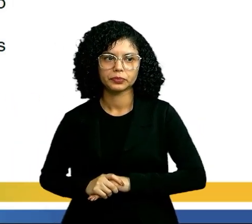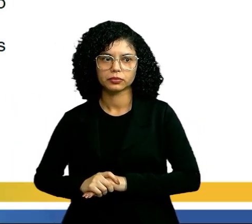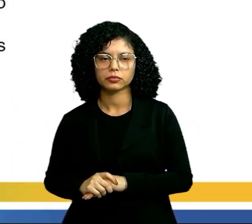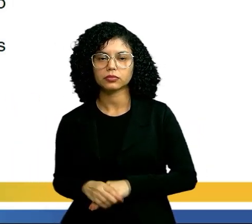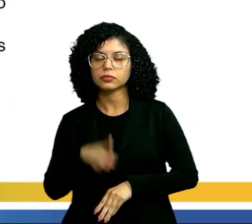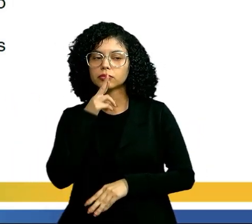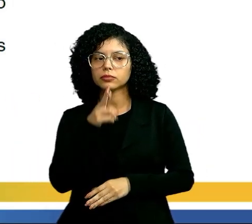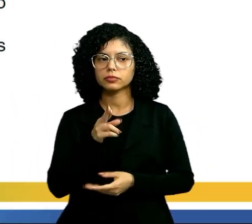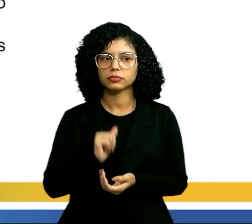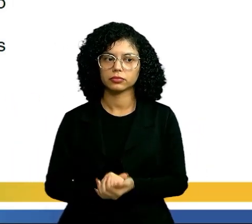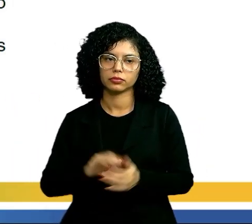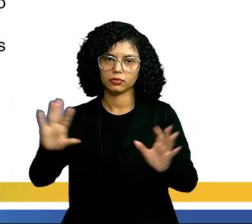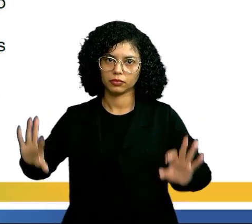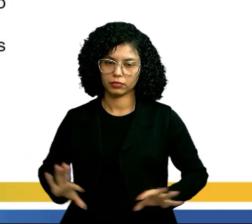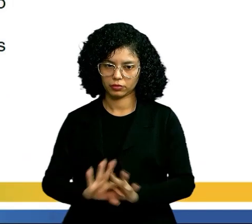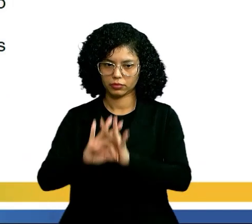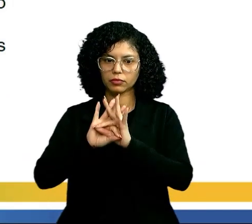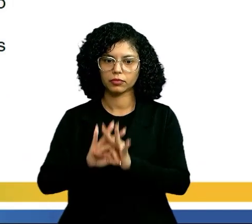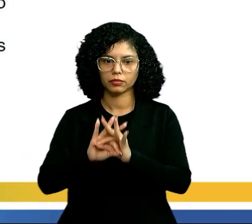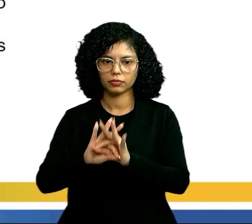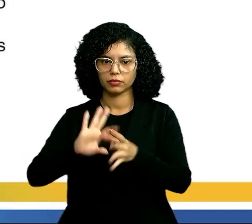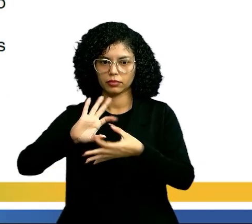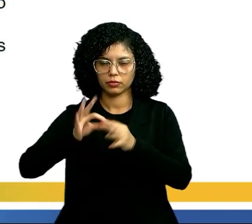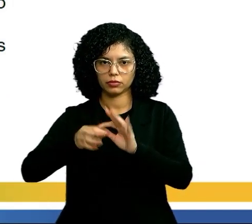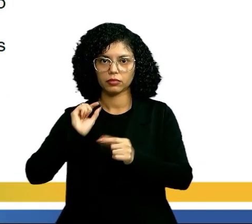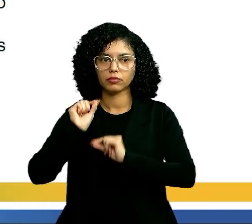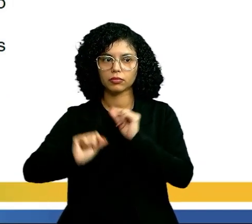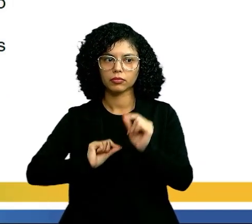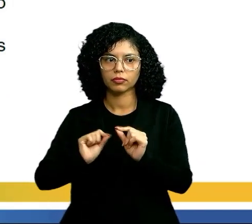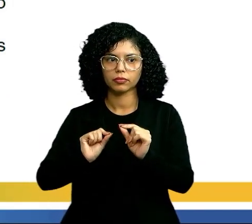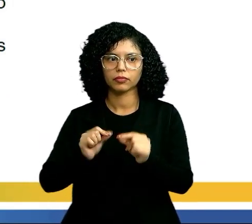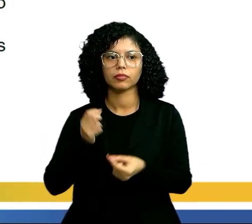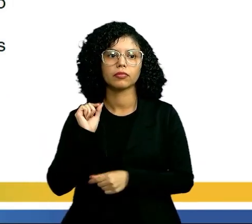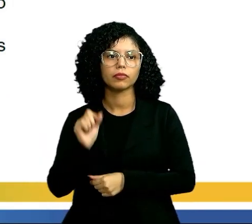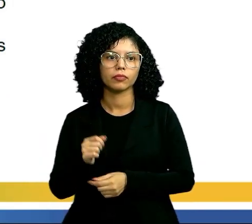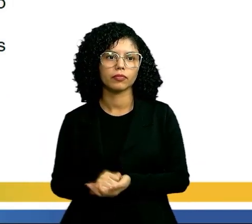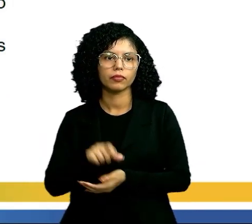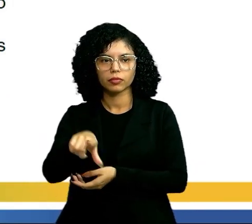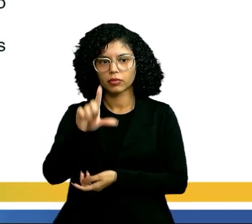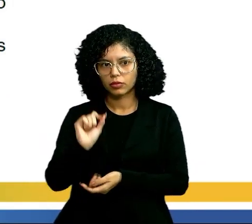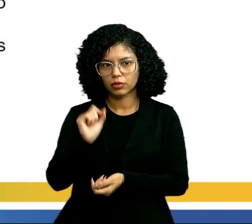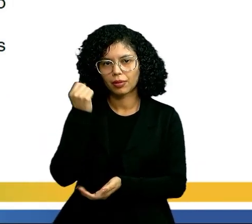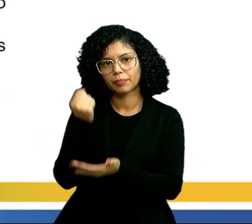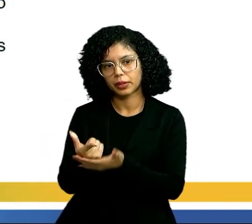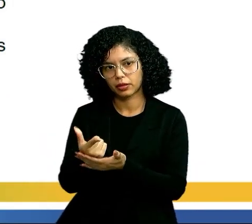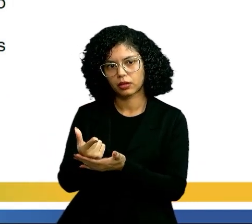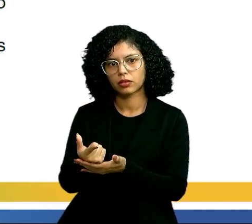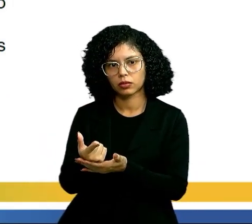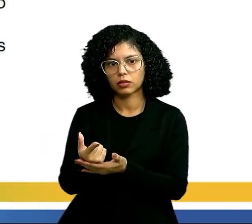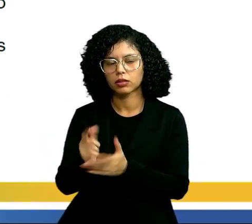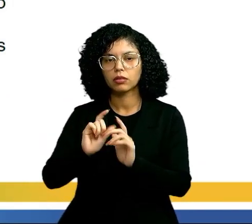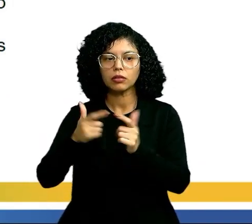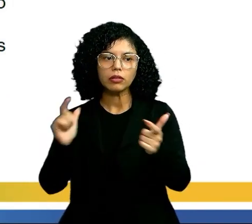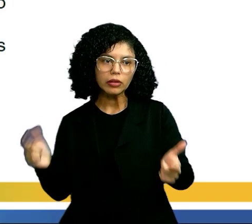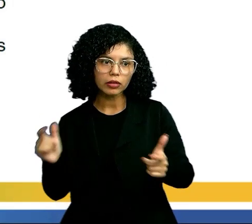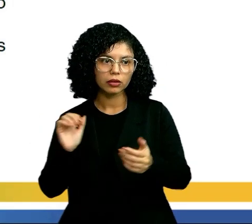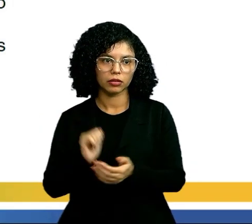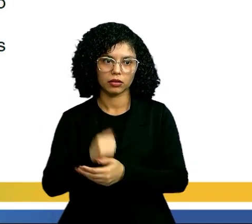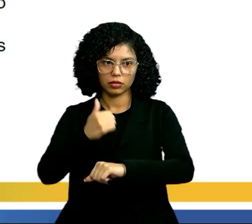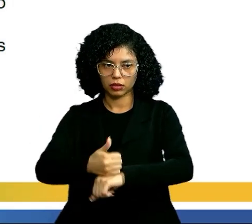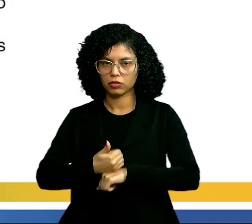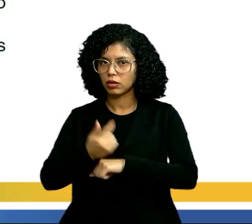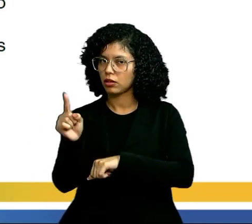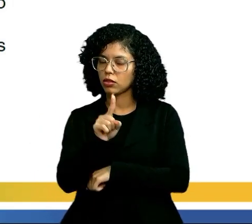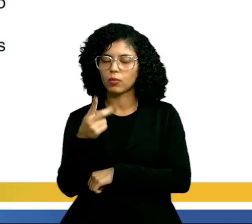nossa resposta relacionada a esse contexto, eles devem basicamente privilegiar os investimentos em transportes coletivos integrados